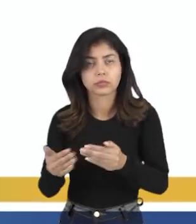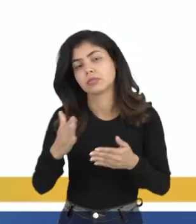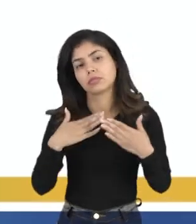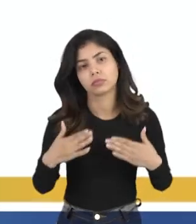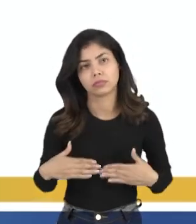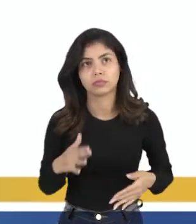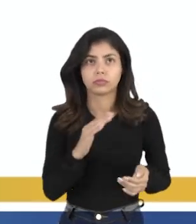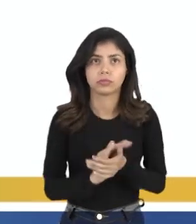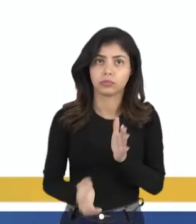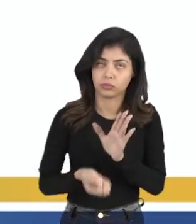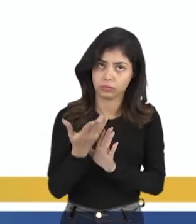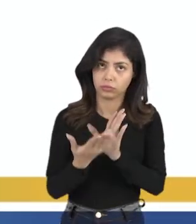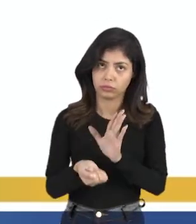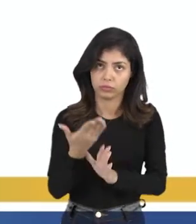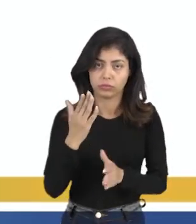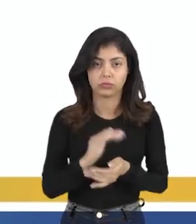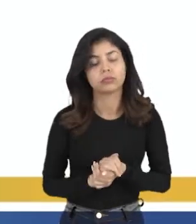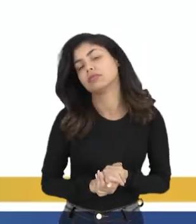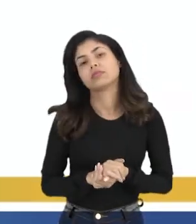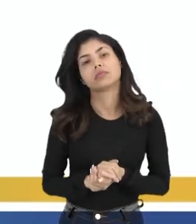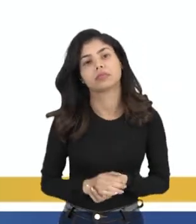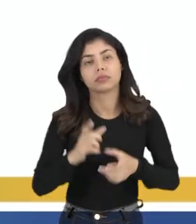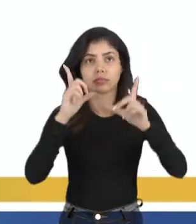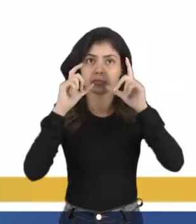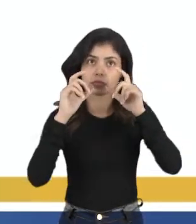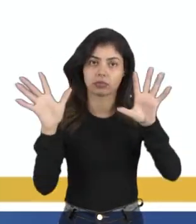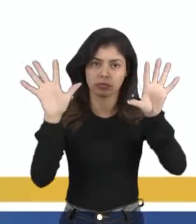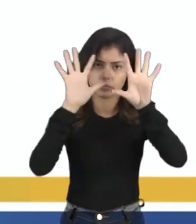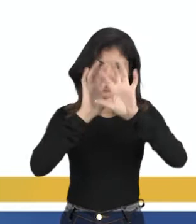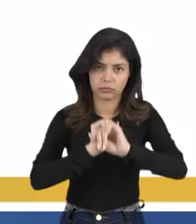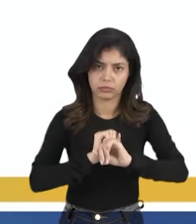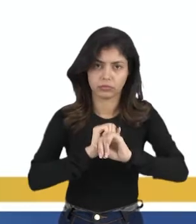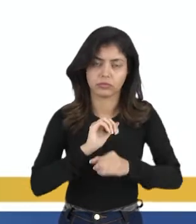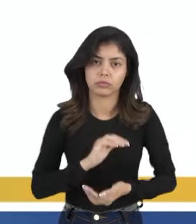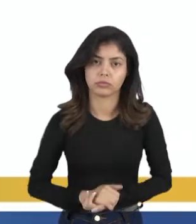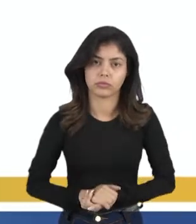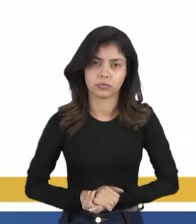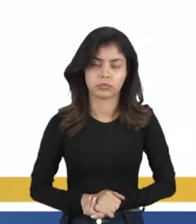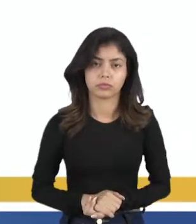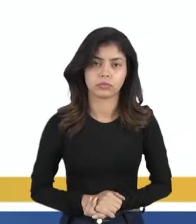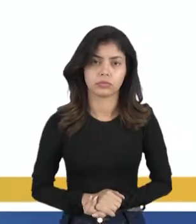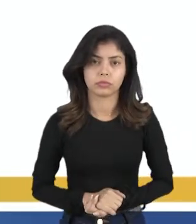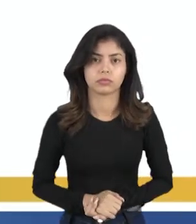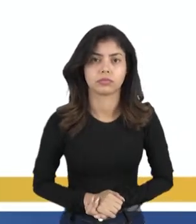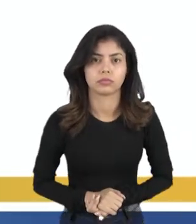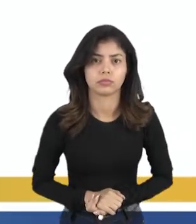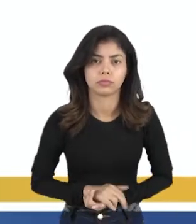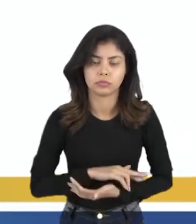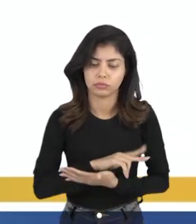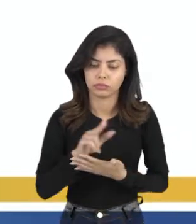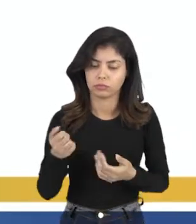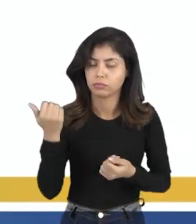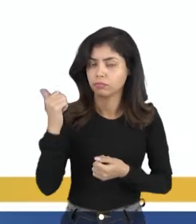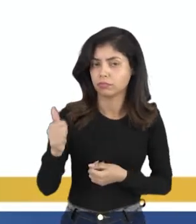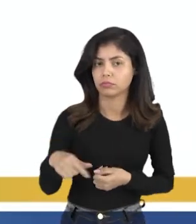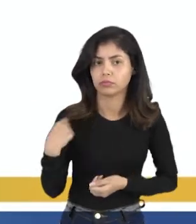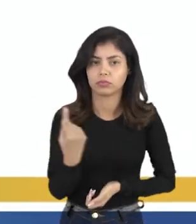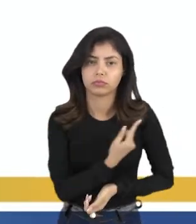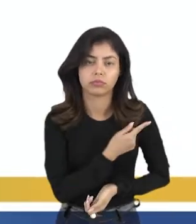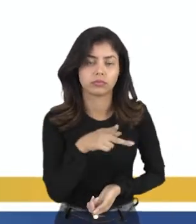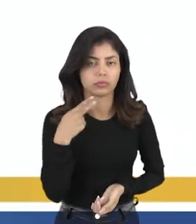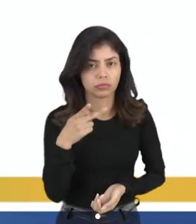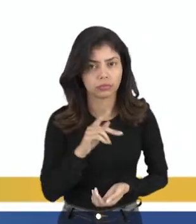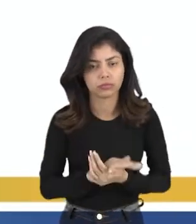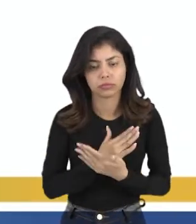que um processo físico produzido pela câmara escura. E aí vale a gente dizer que